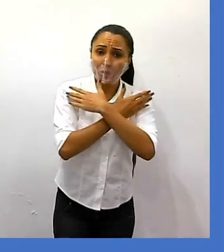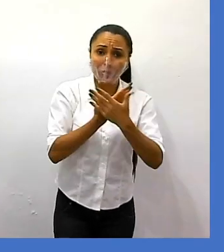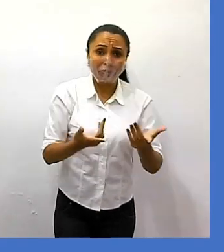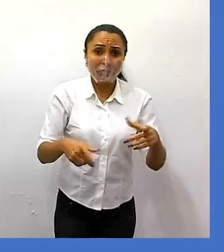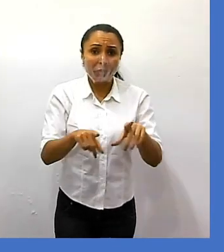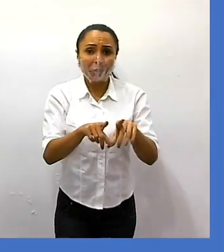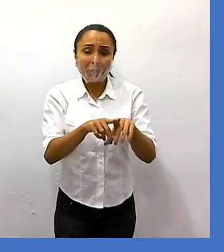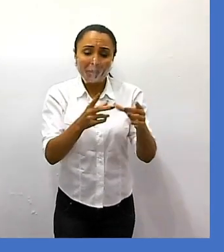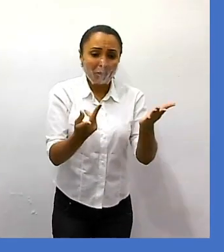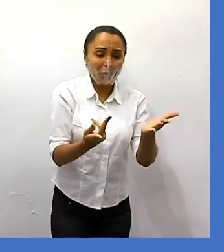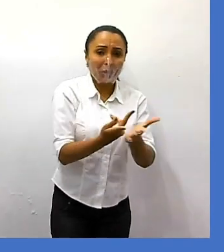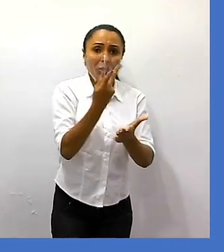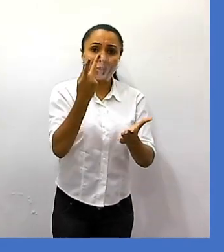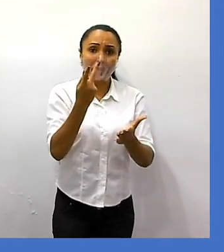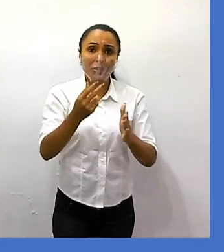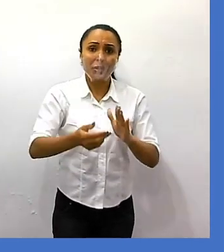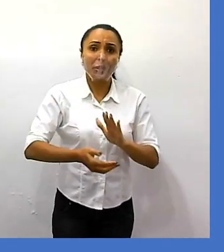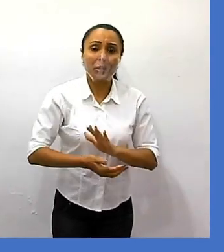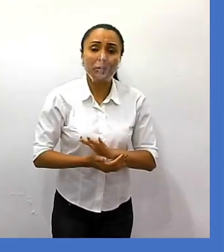acontecia